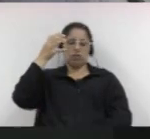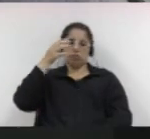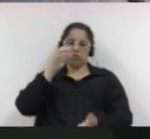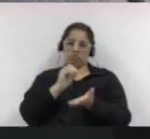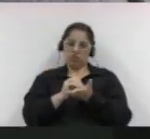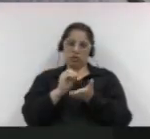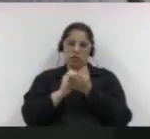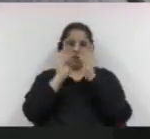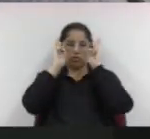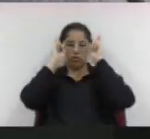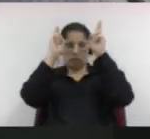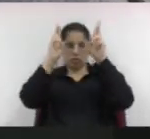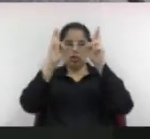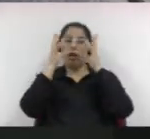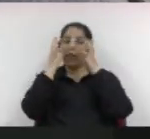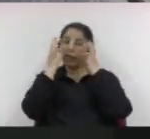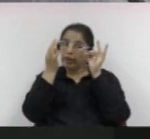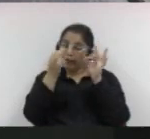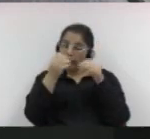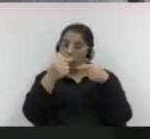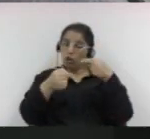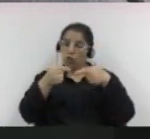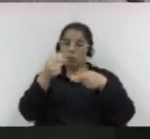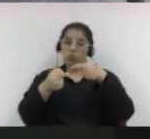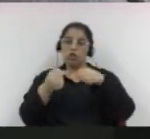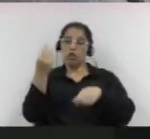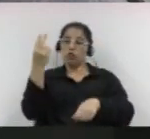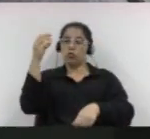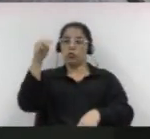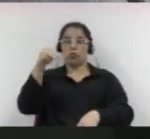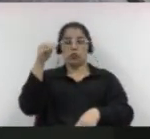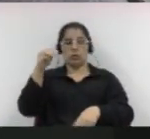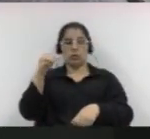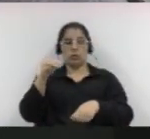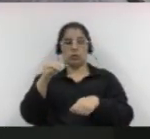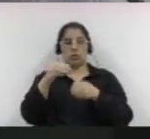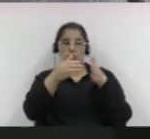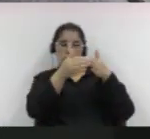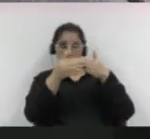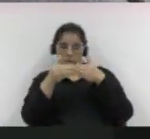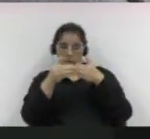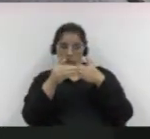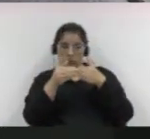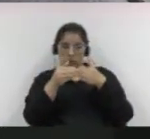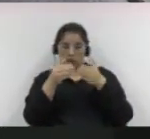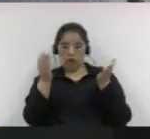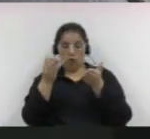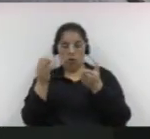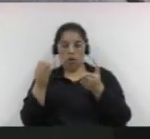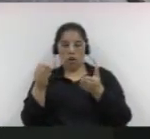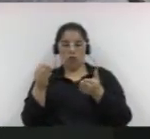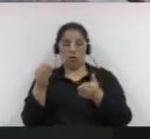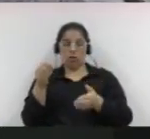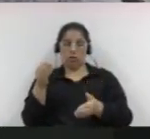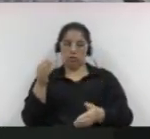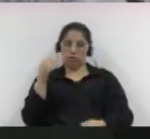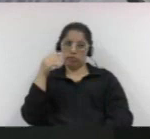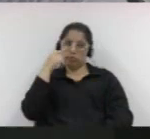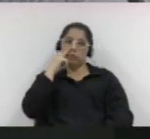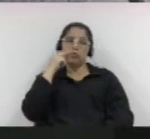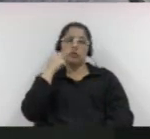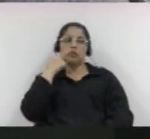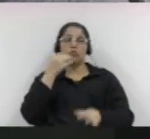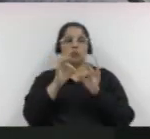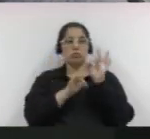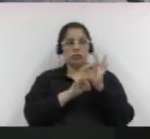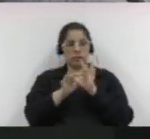desrespeito. Eu peço que o senhor se atenha, porque o senhor tem 2 minutos, o senhor está numa parte do vereador Newton César dos Santos. Vamos lá. Eu estava